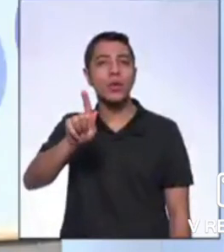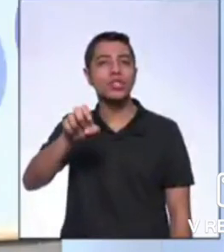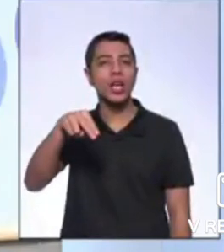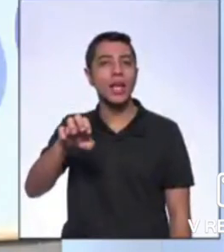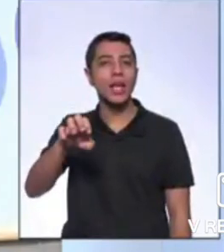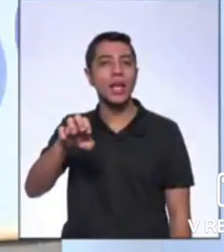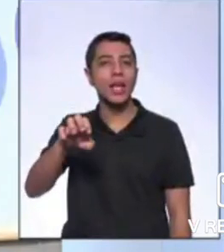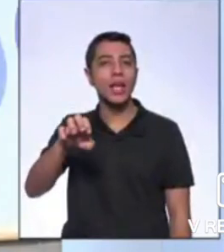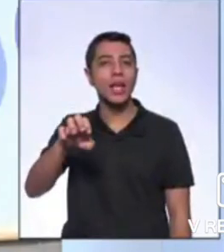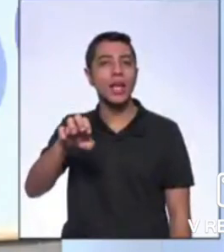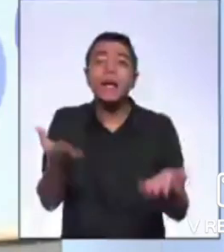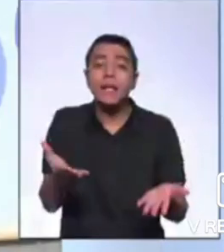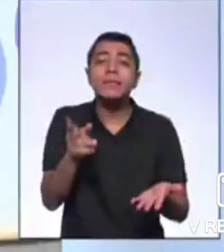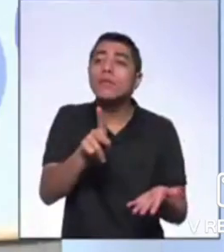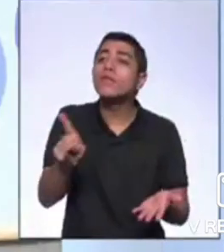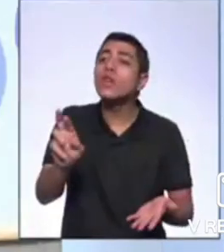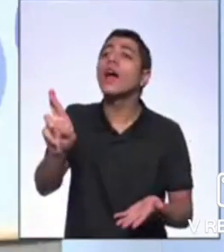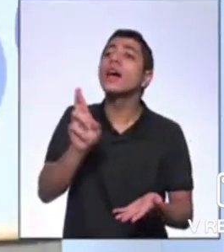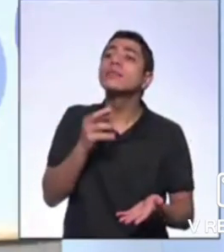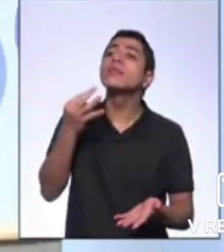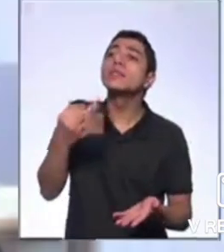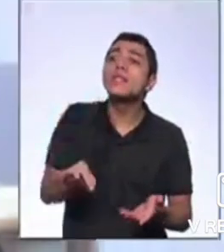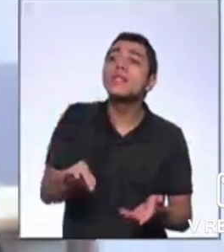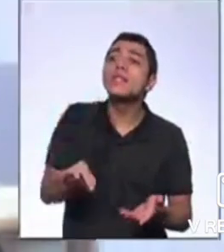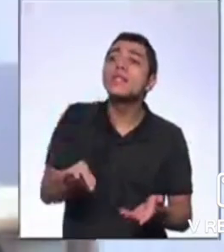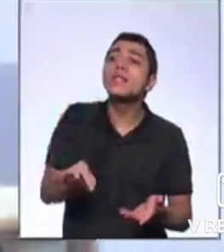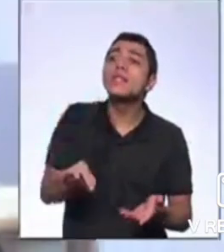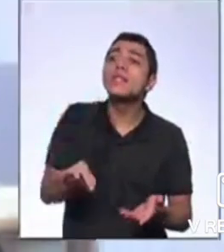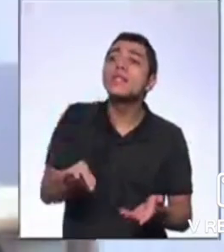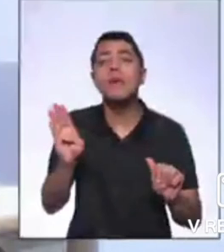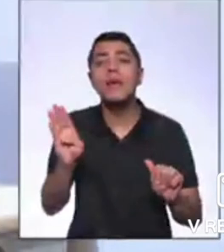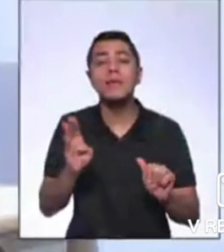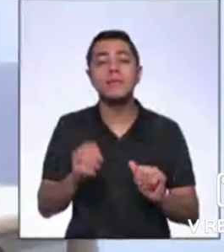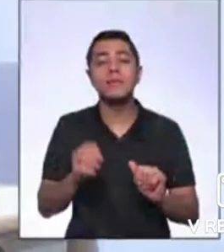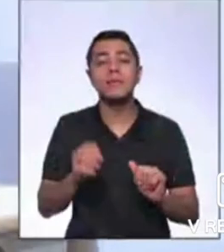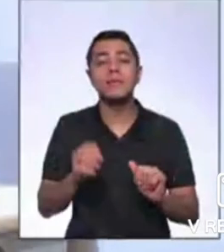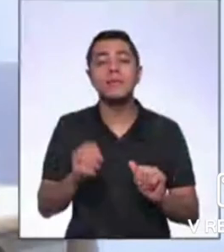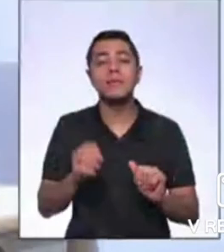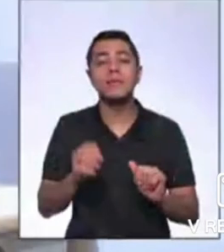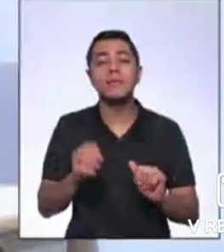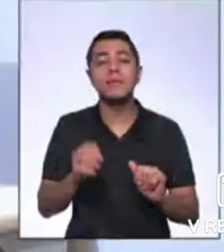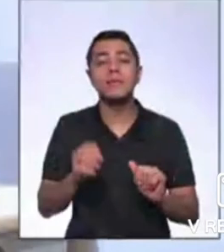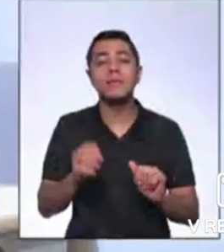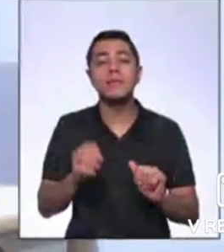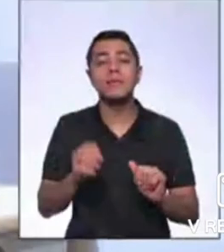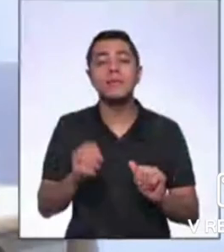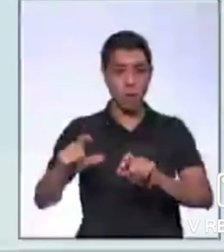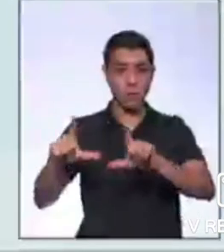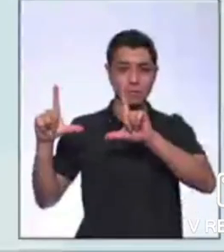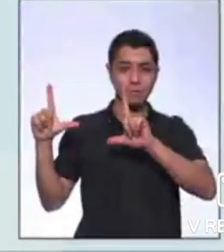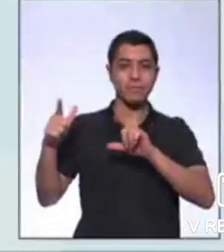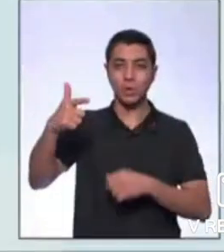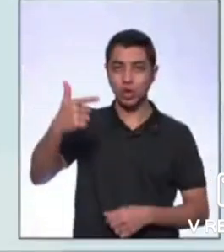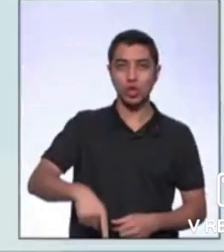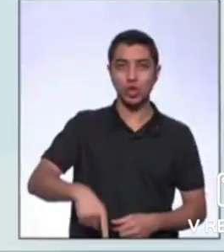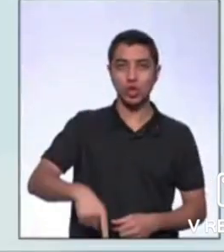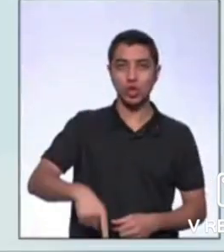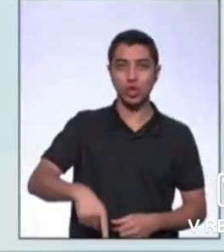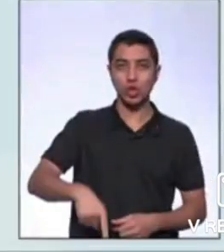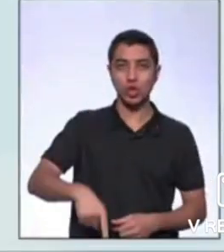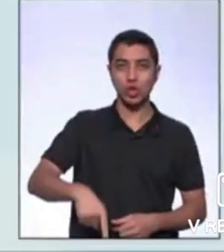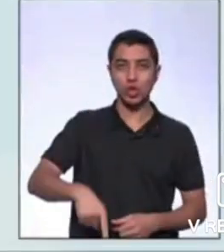aí, professor, qual a resposta correta? Então, vamos lá, pessoal. Vamos olhar um pouquinho o quadro novamente, por gentileza. Se